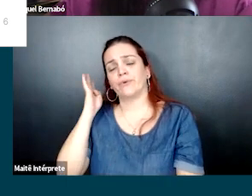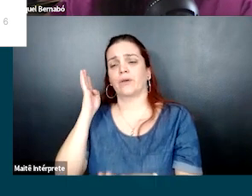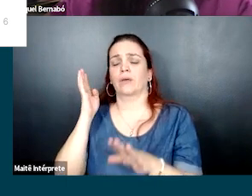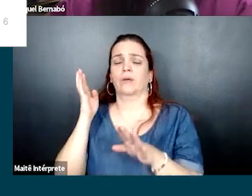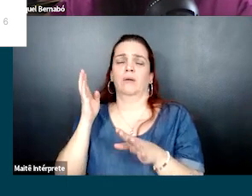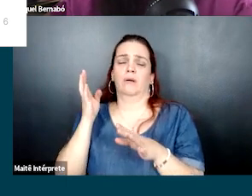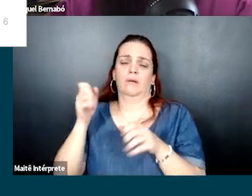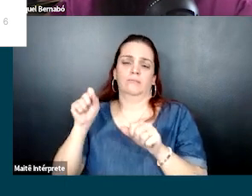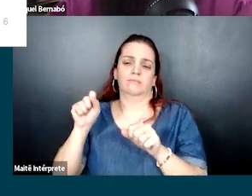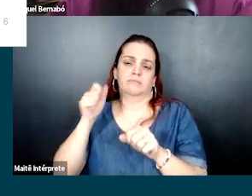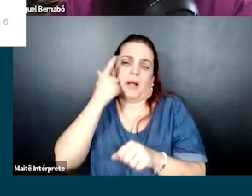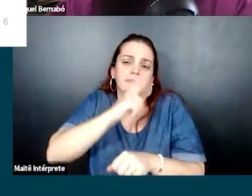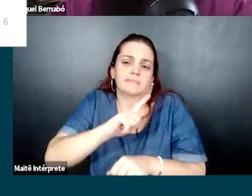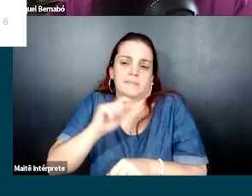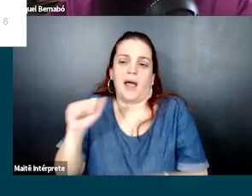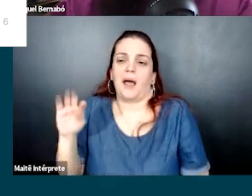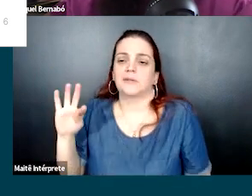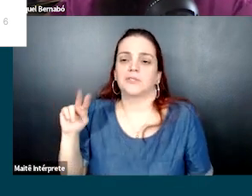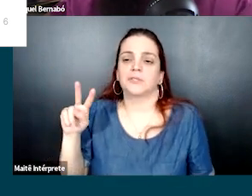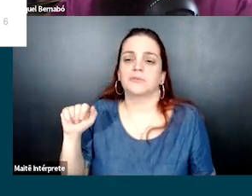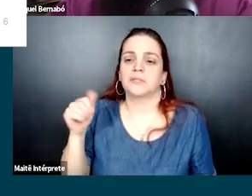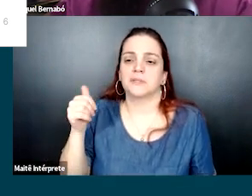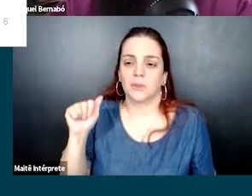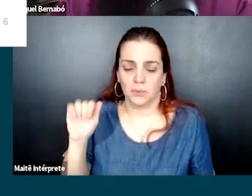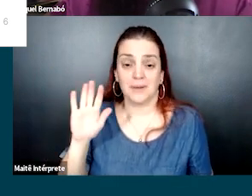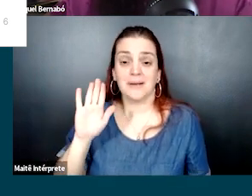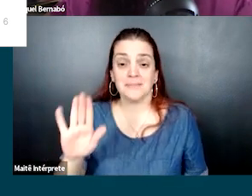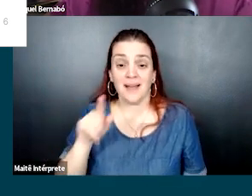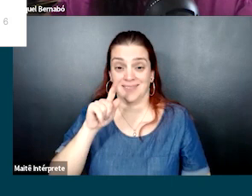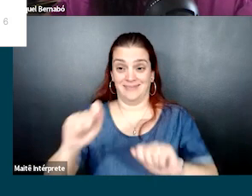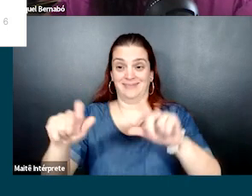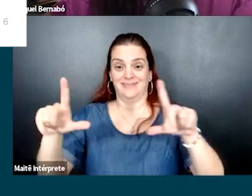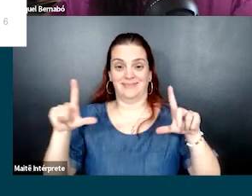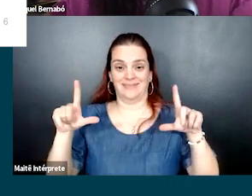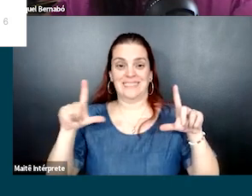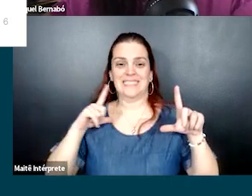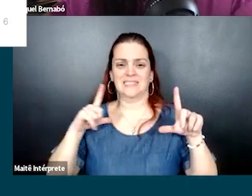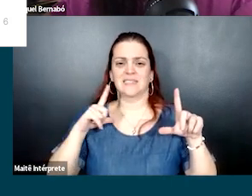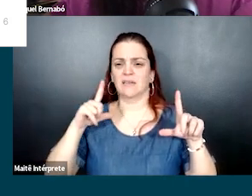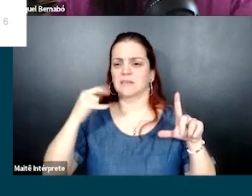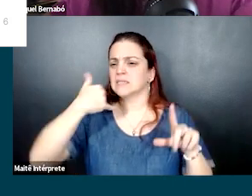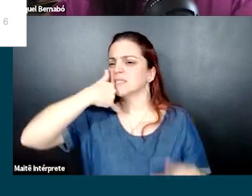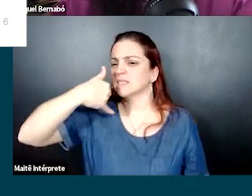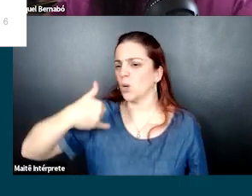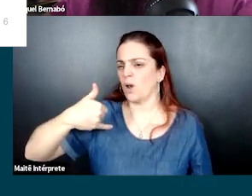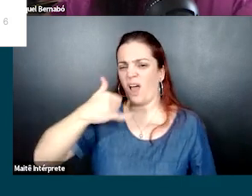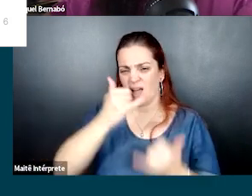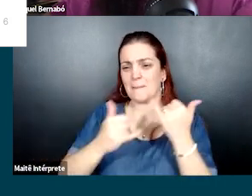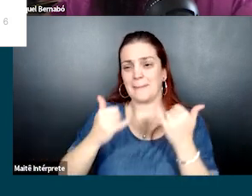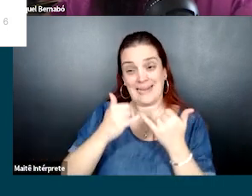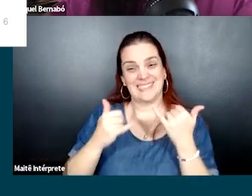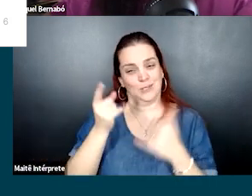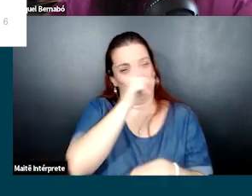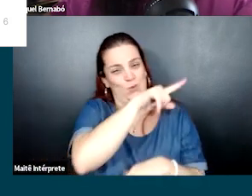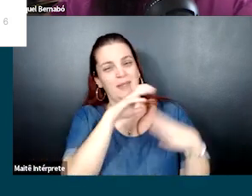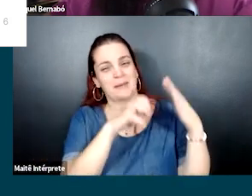esperando numa fila para conseguir fazer uma ativação, alguma coisa. Mas esse fluxo específico, ele usava uma câmera de smartphone, era